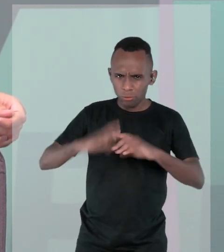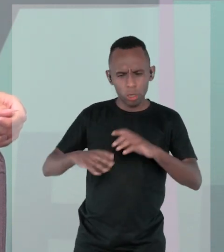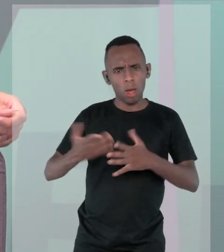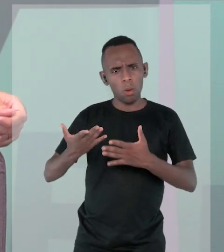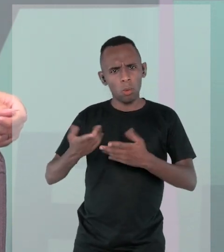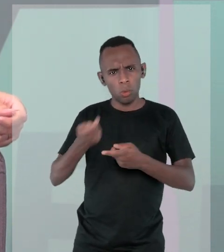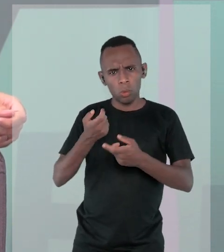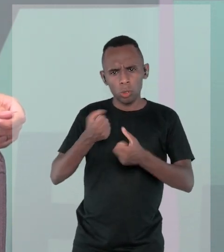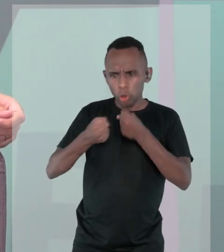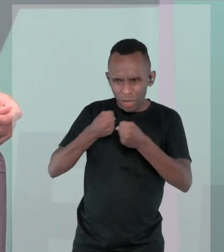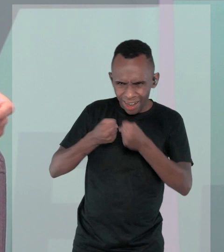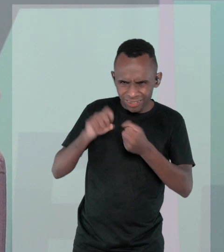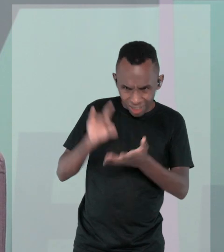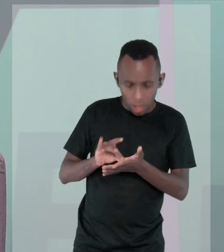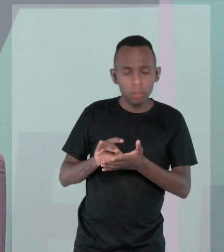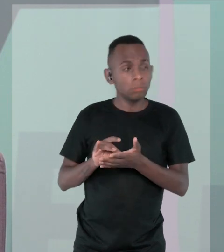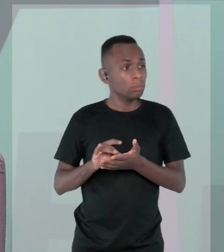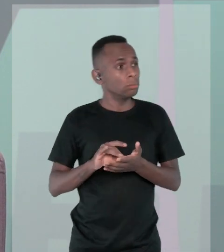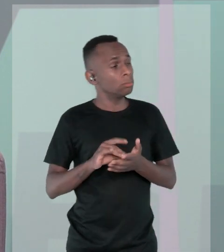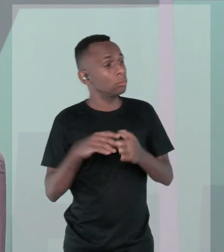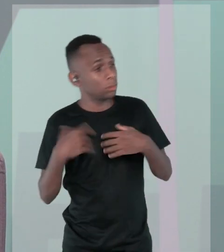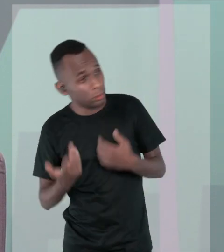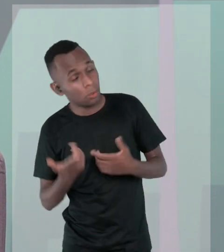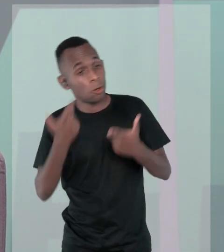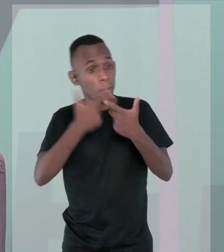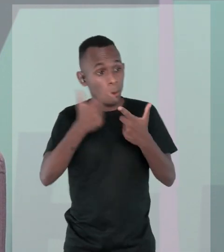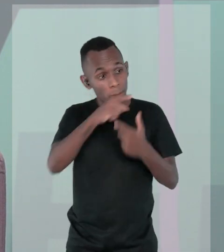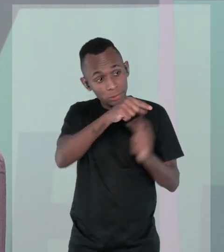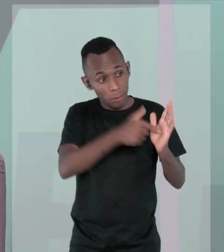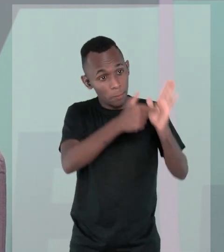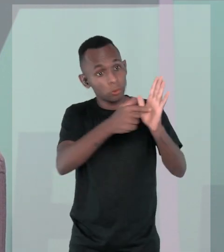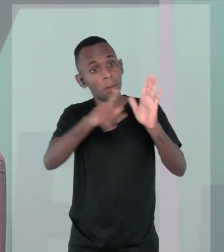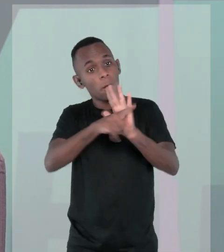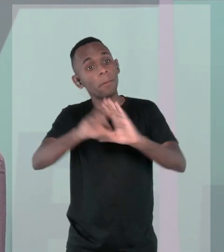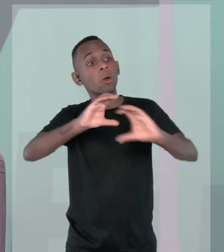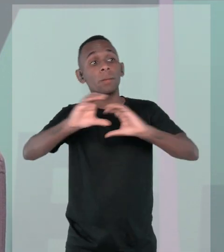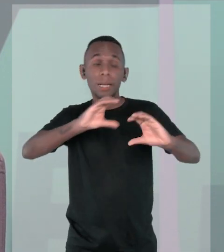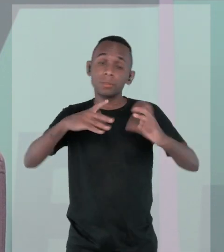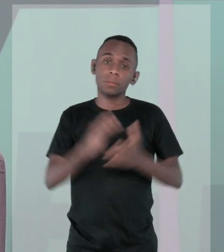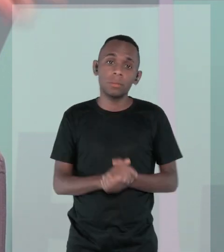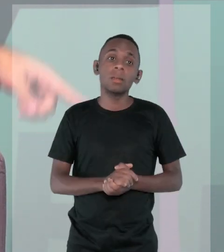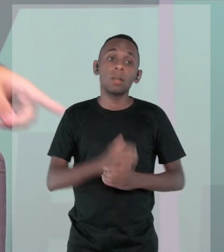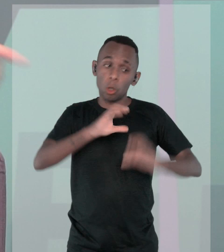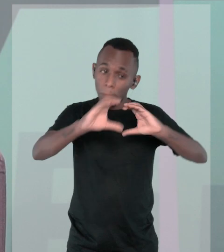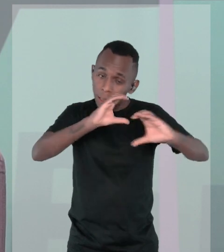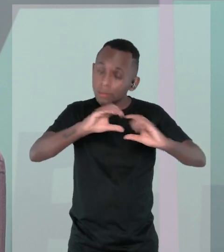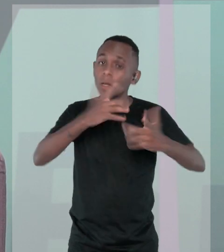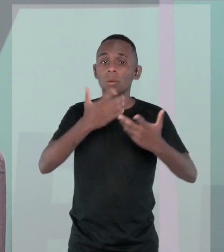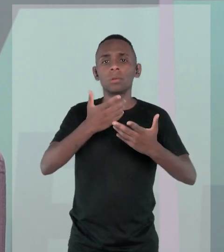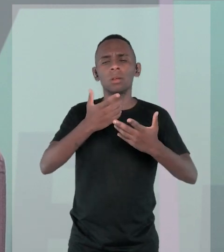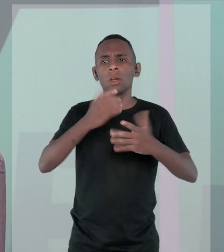mesmo? E aí eu comecei a dizer, esse problema aí que você está mostrando é comunicação. Isso é comunicação.